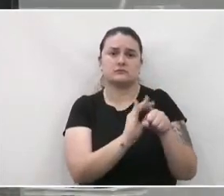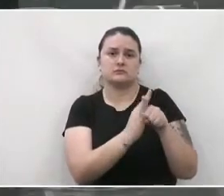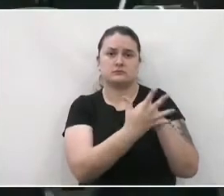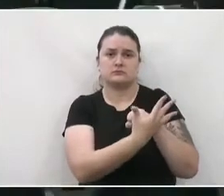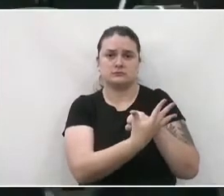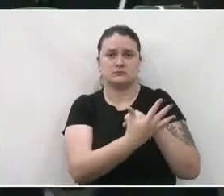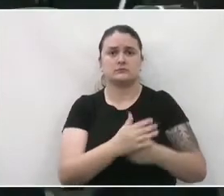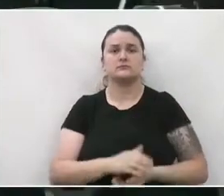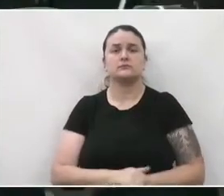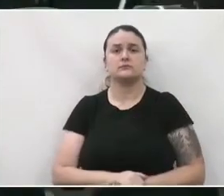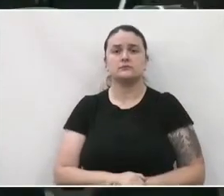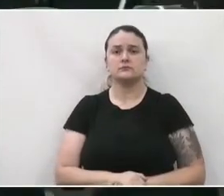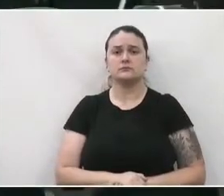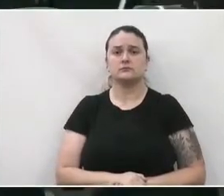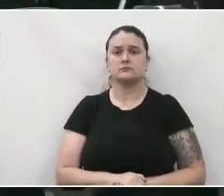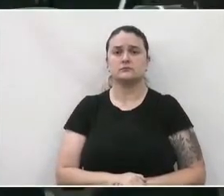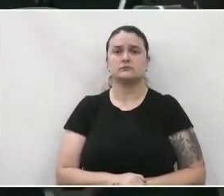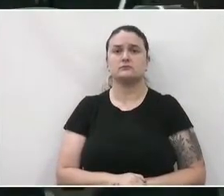Covid-19.